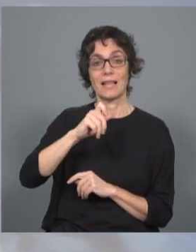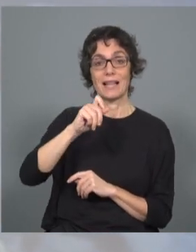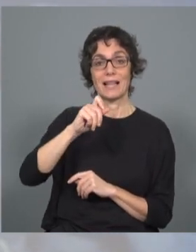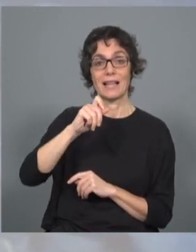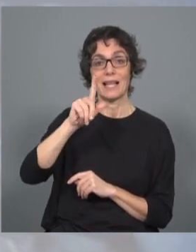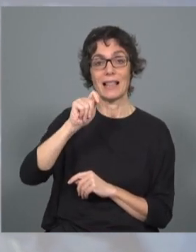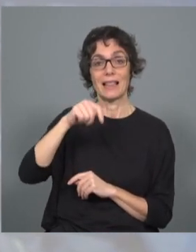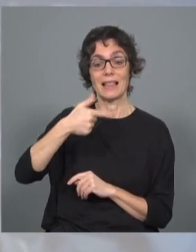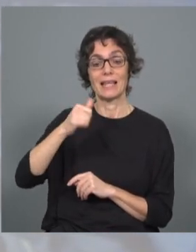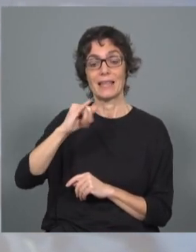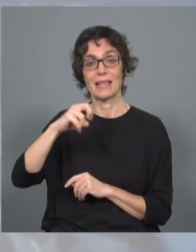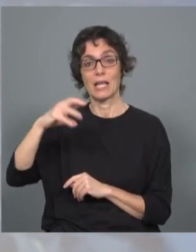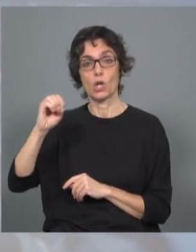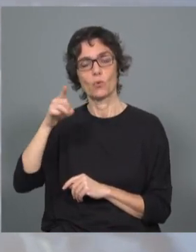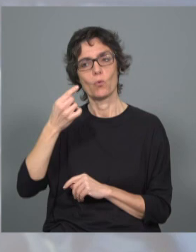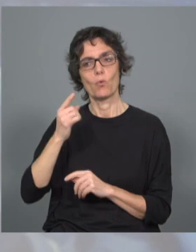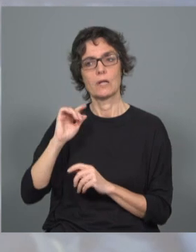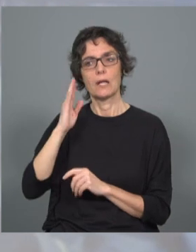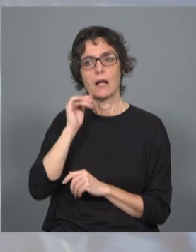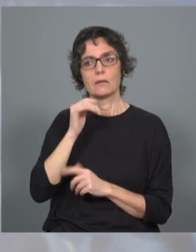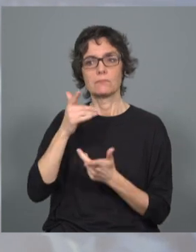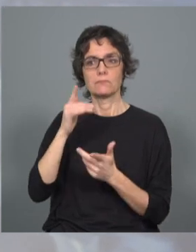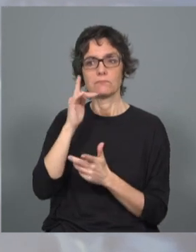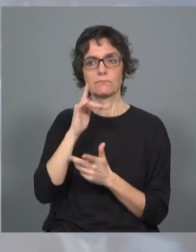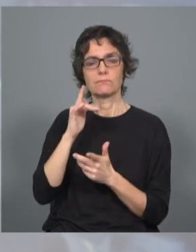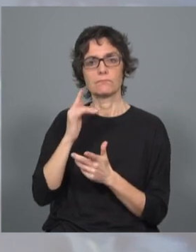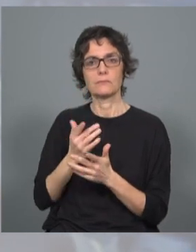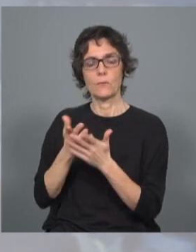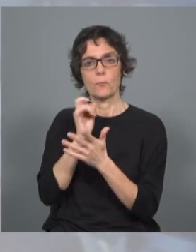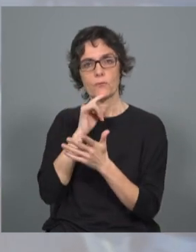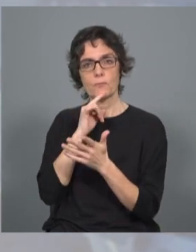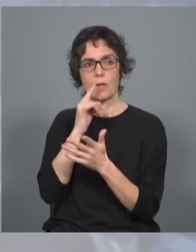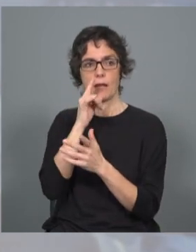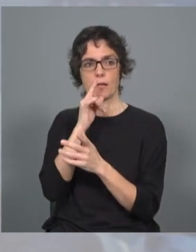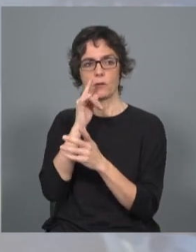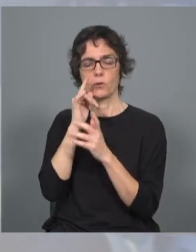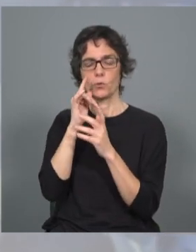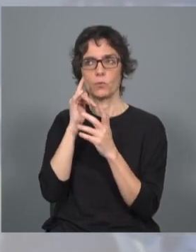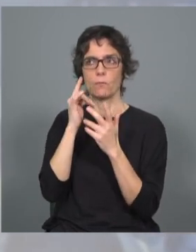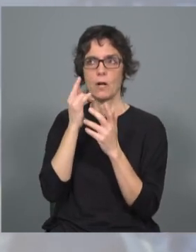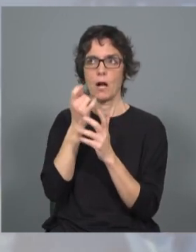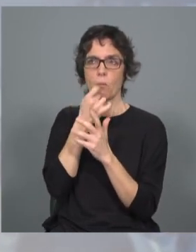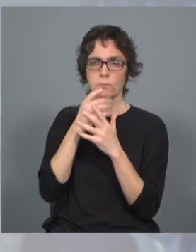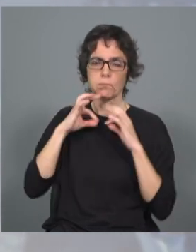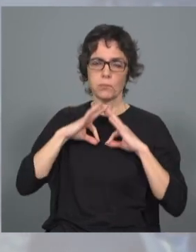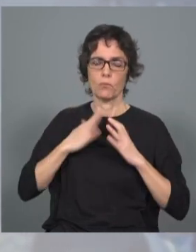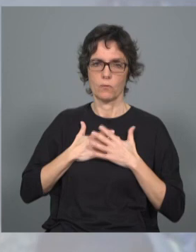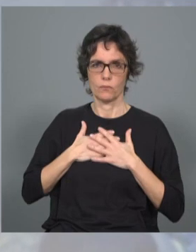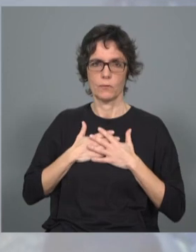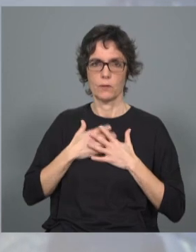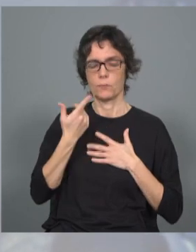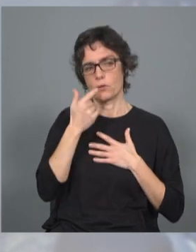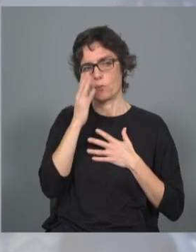iniciou uma prática de comunhão espiritual, em que de facto as pessoas que não podiam comungar pelas mais diversas razões, isso não era a